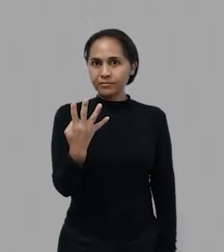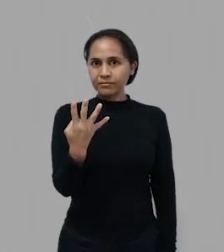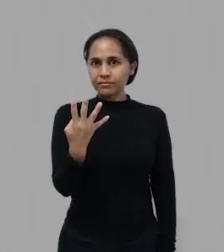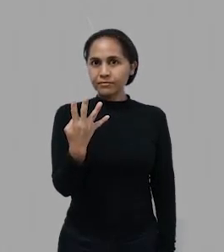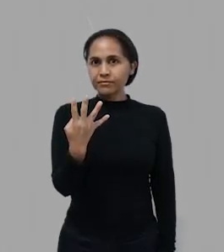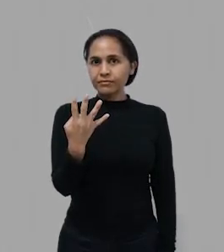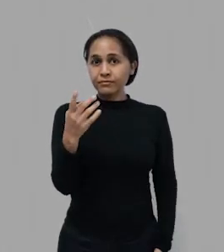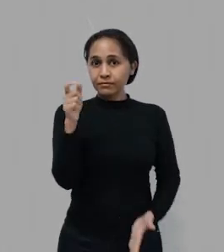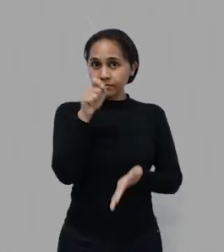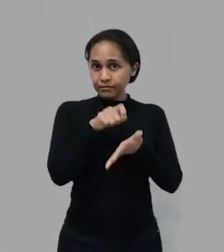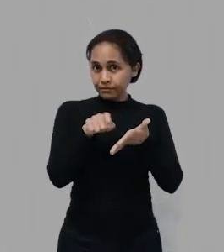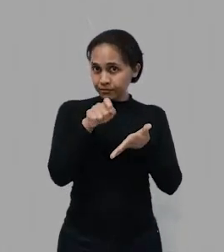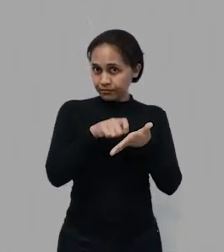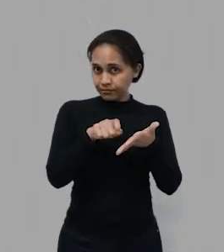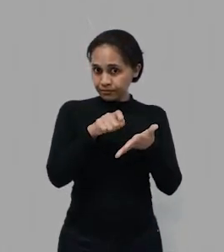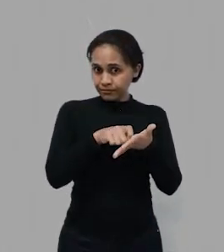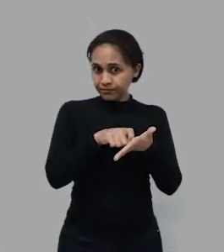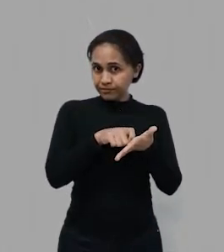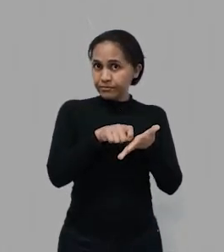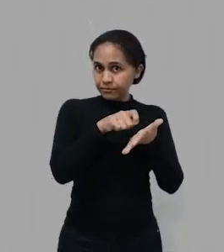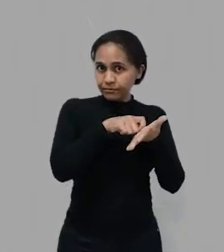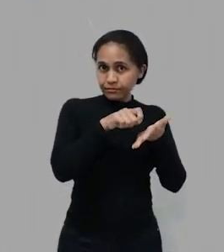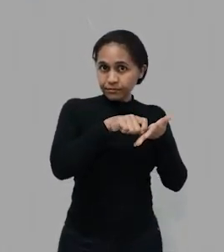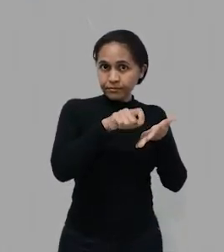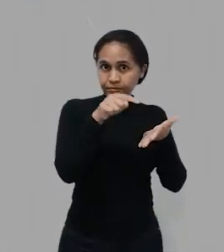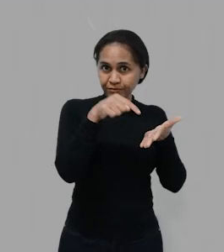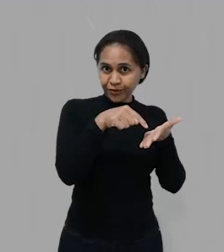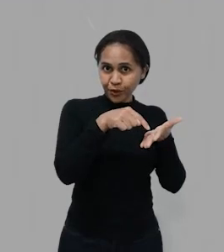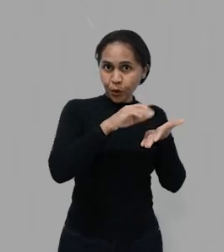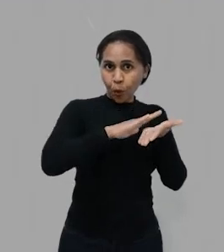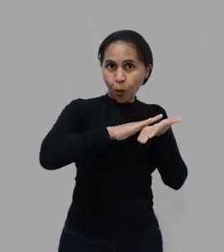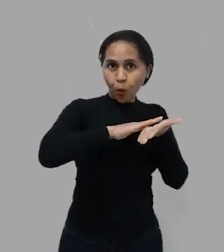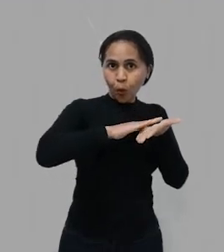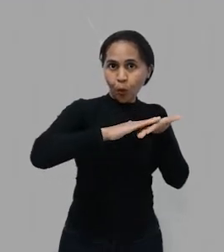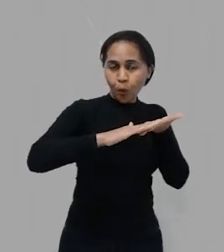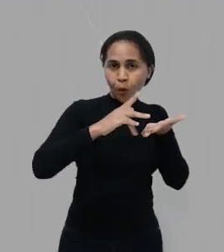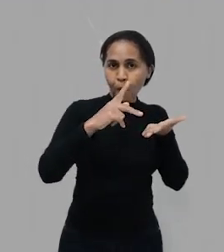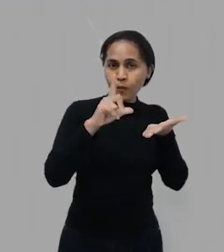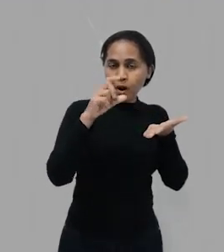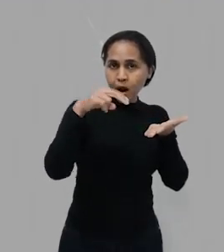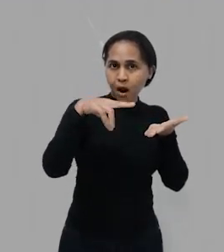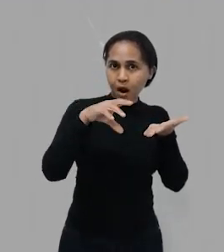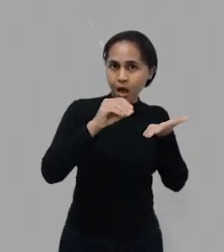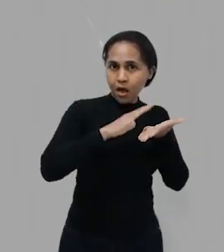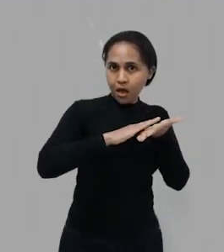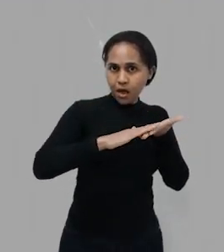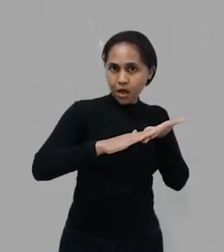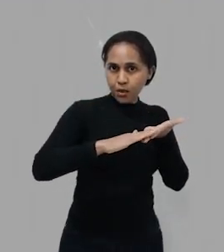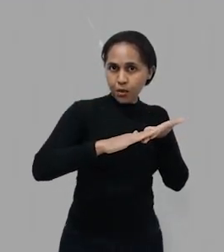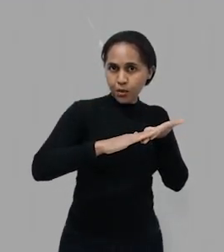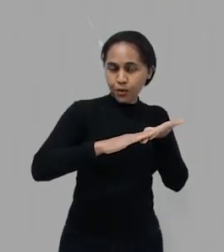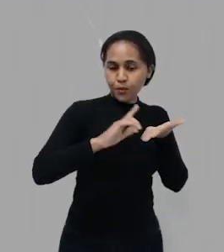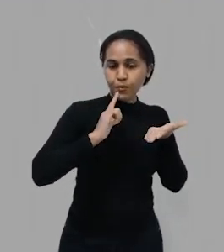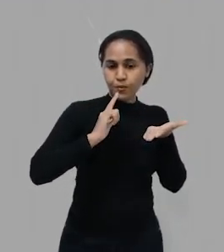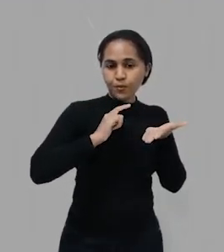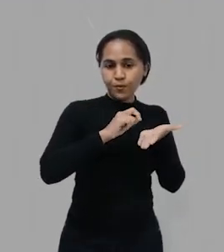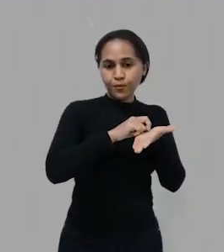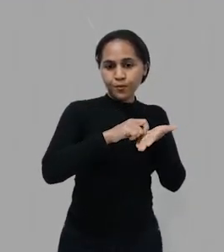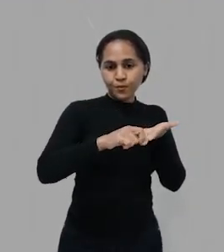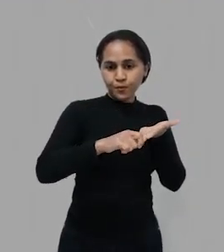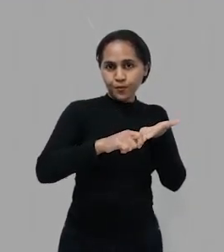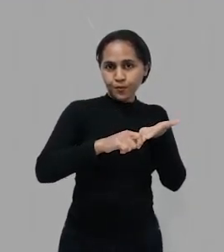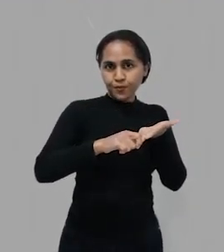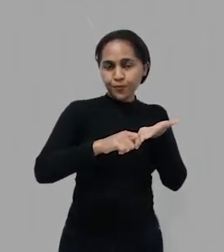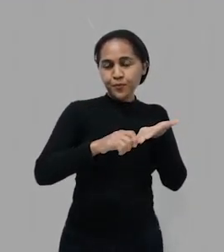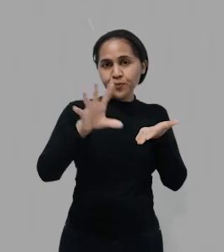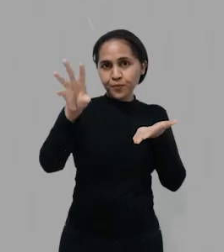seu caderno, você escreveu no plano do seu caderno, só em uma dimensão. Só em uma dimensão.